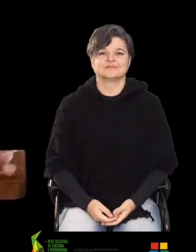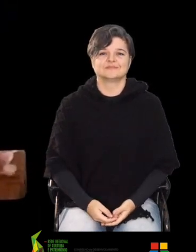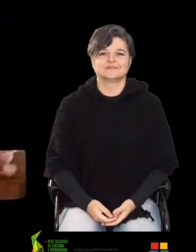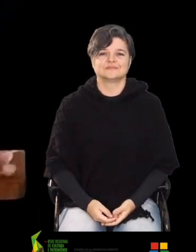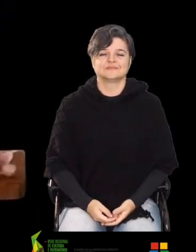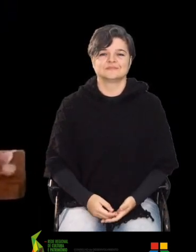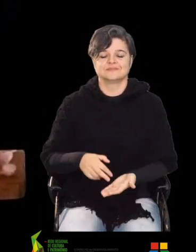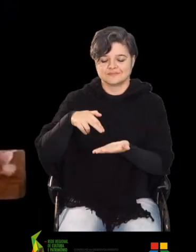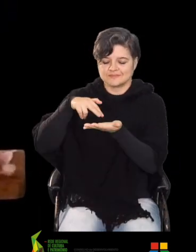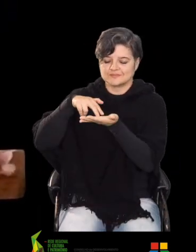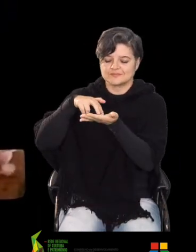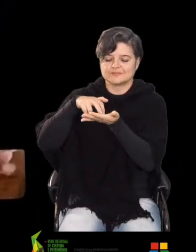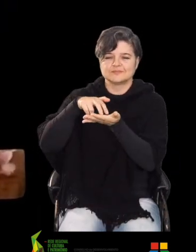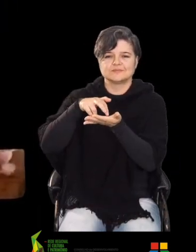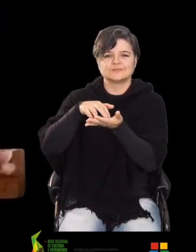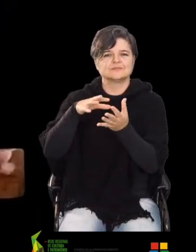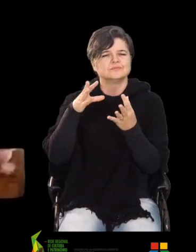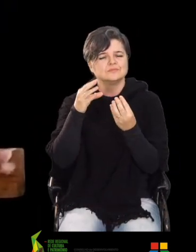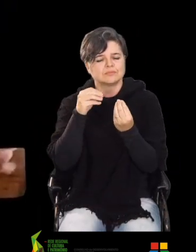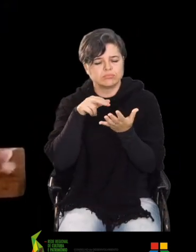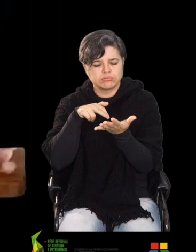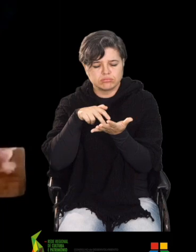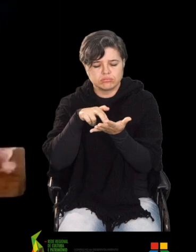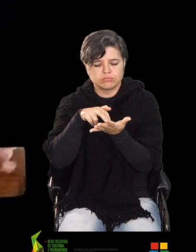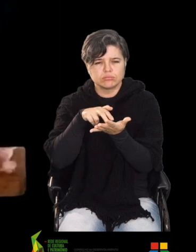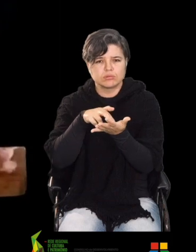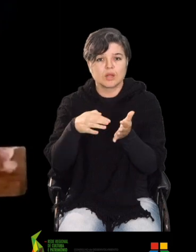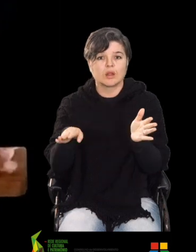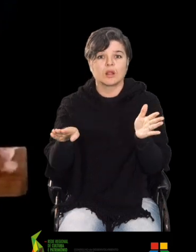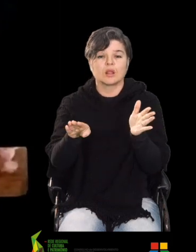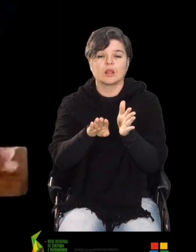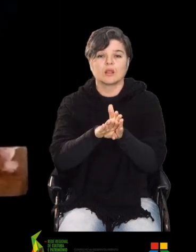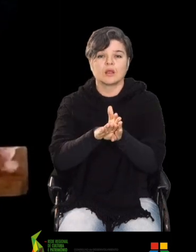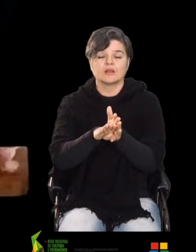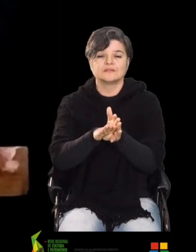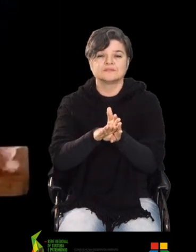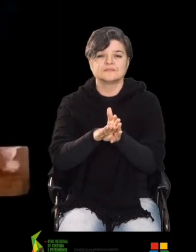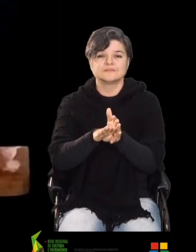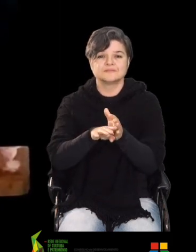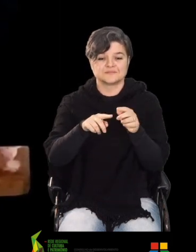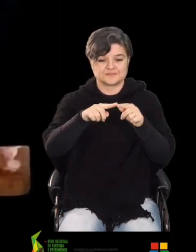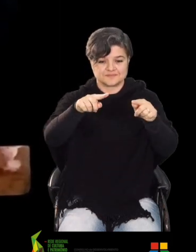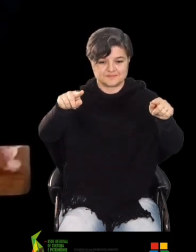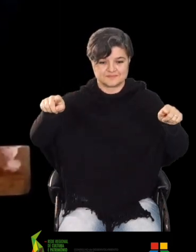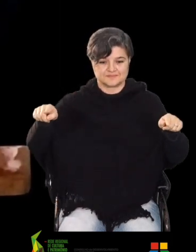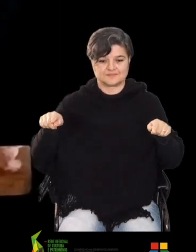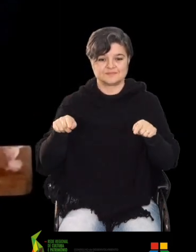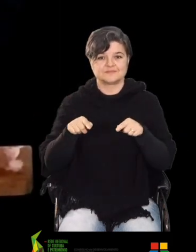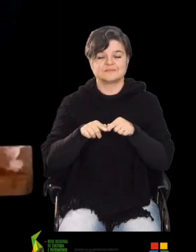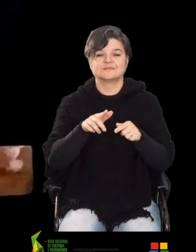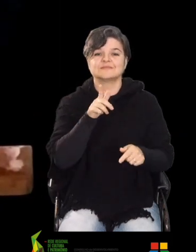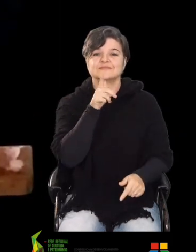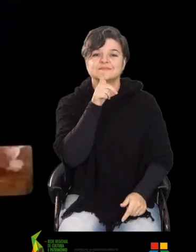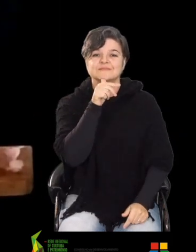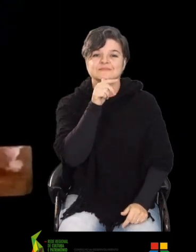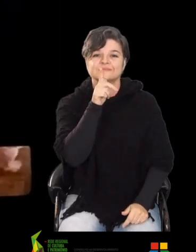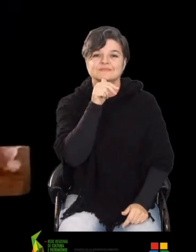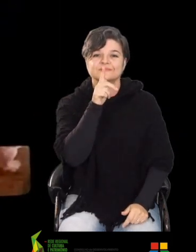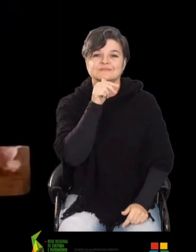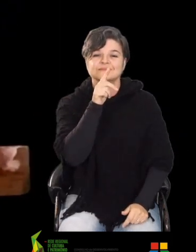caminhou muito até que chegou um grande lago